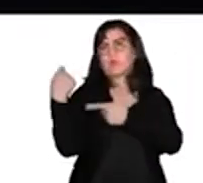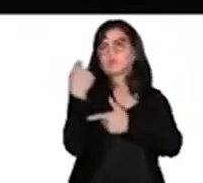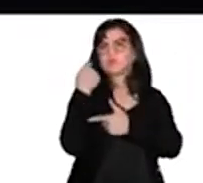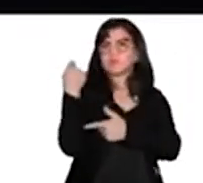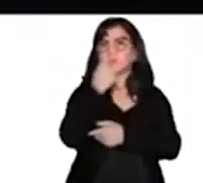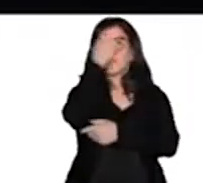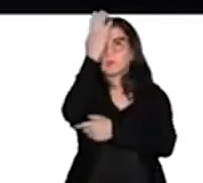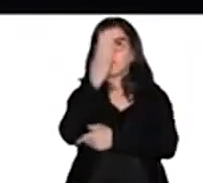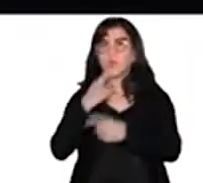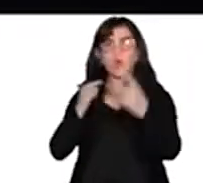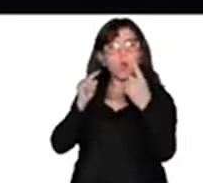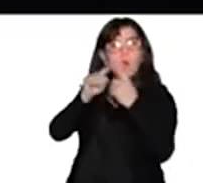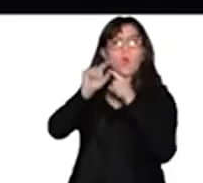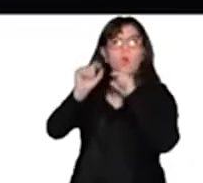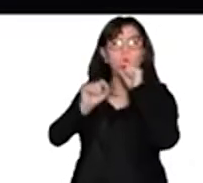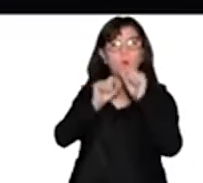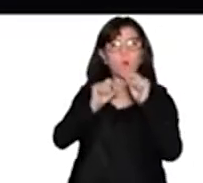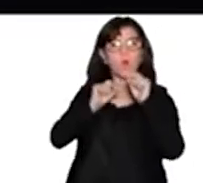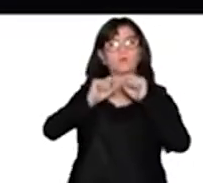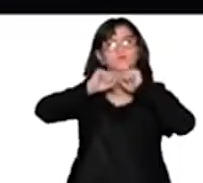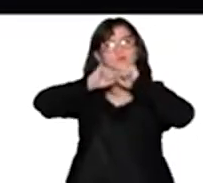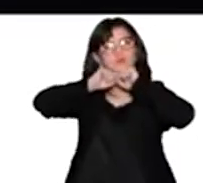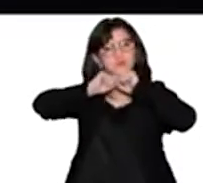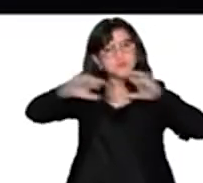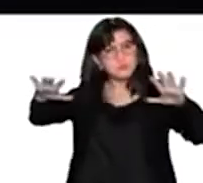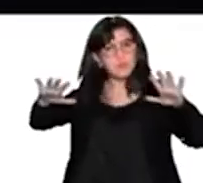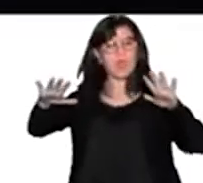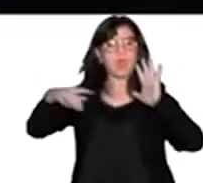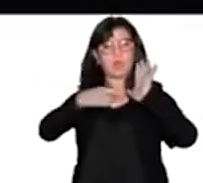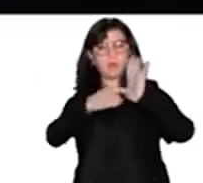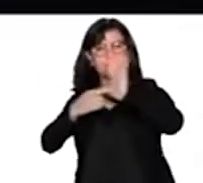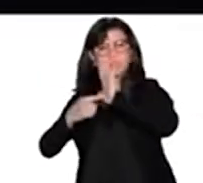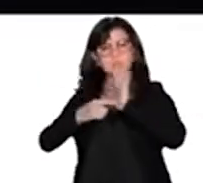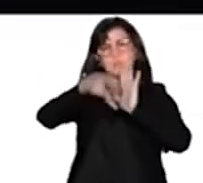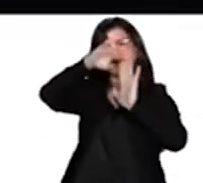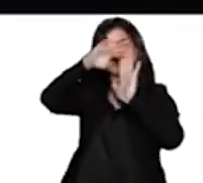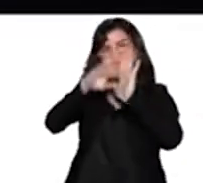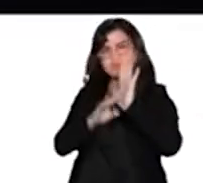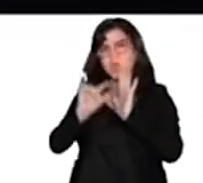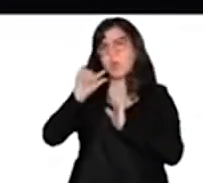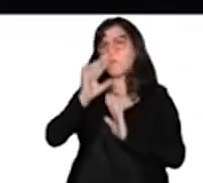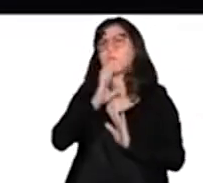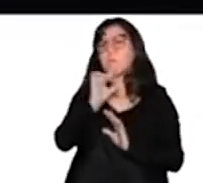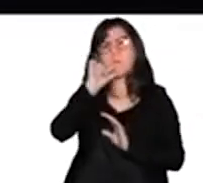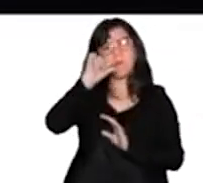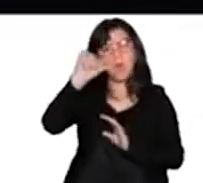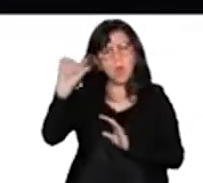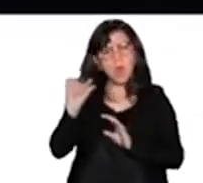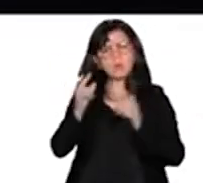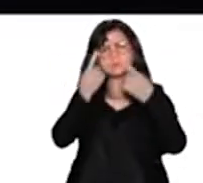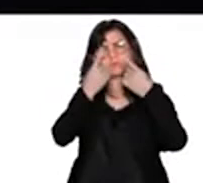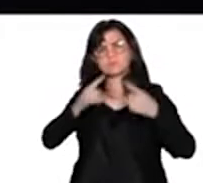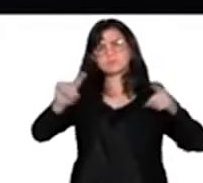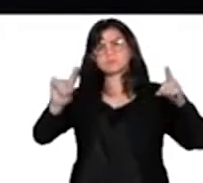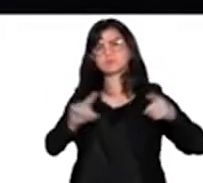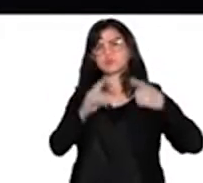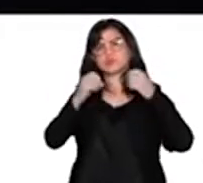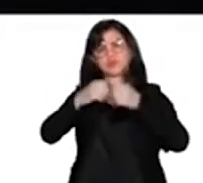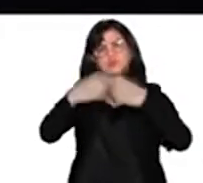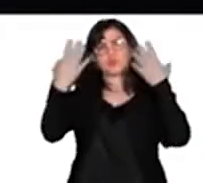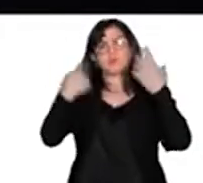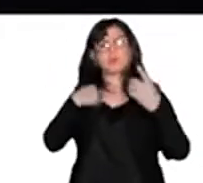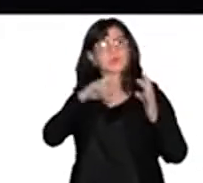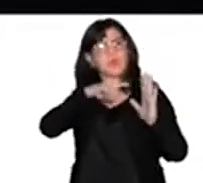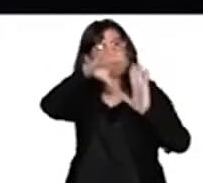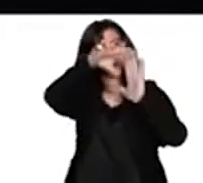como objetivo principal divulgar e expor esse repertório pouco conhecido através de um concerto. O repertório conta com